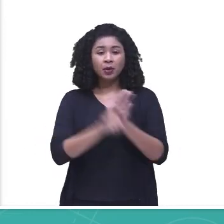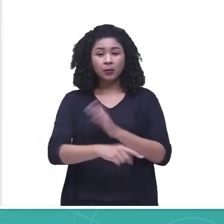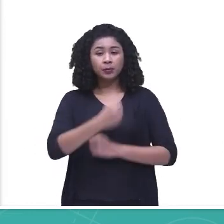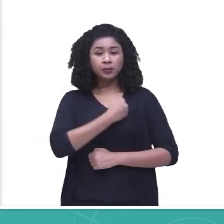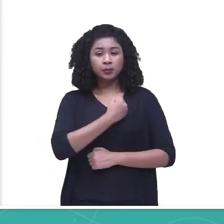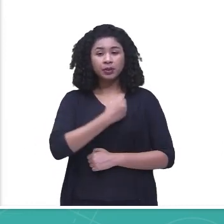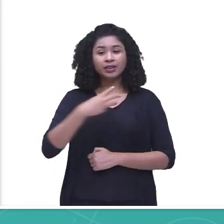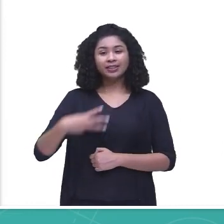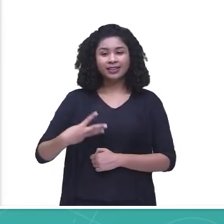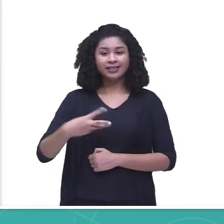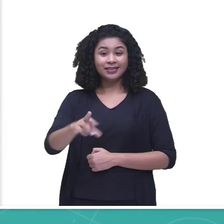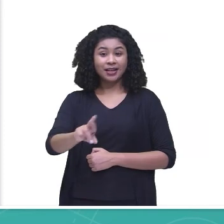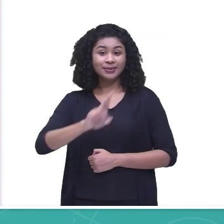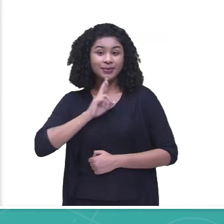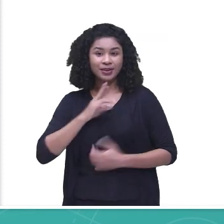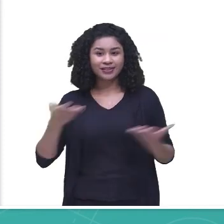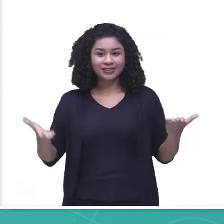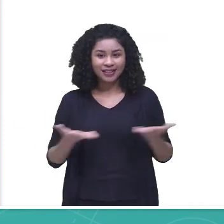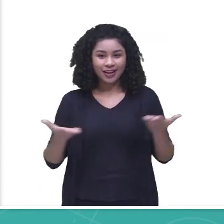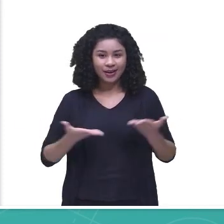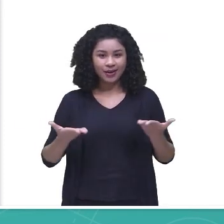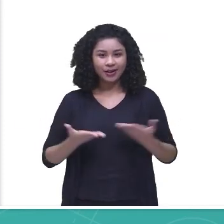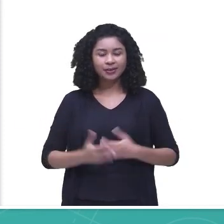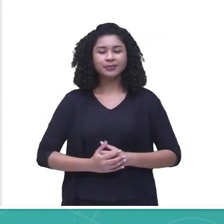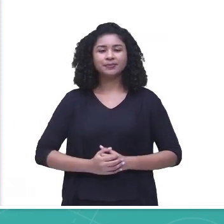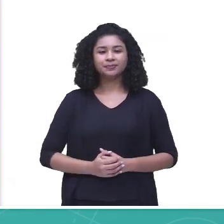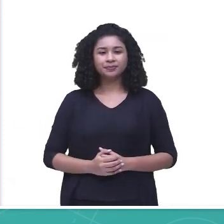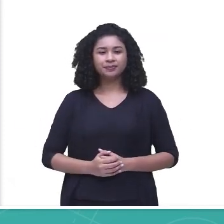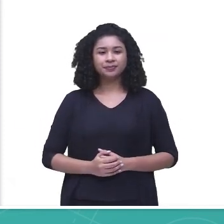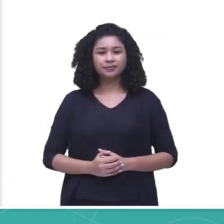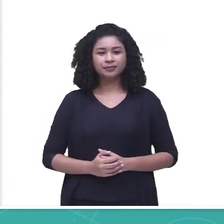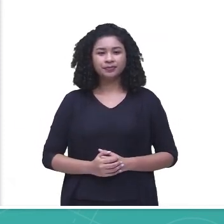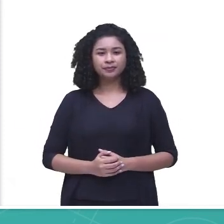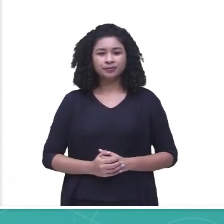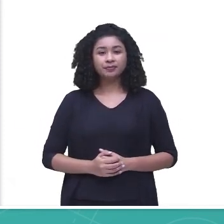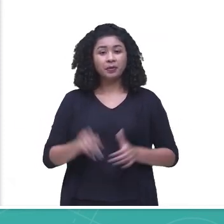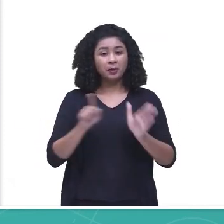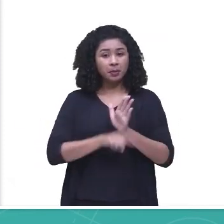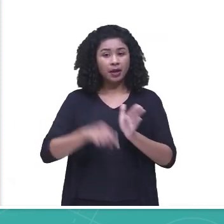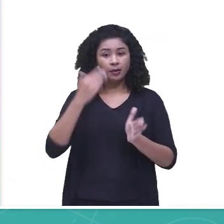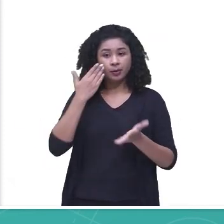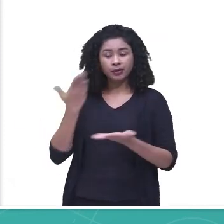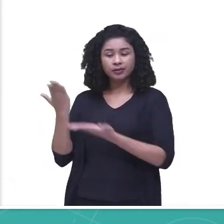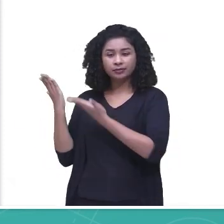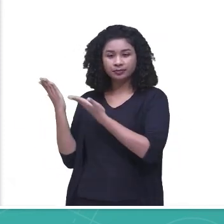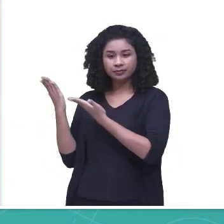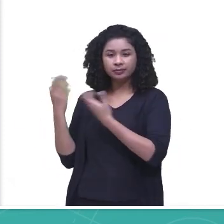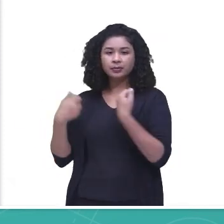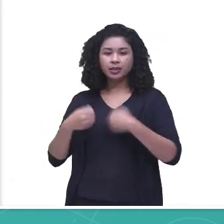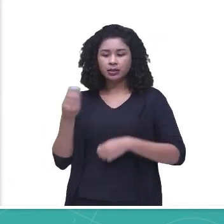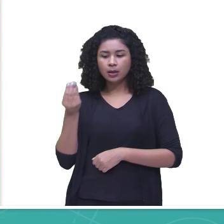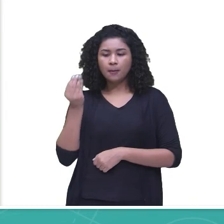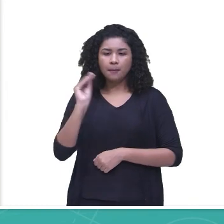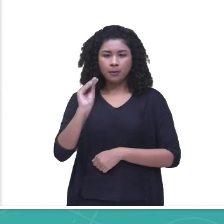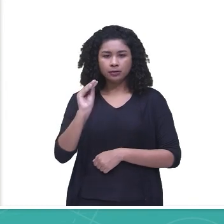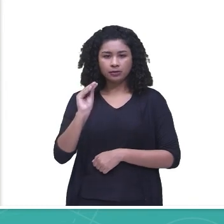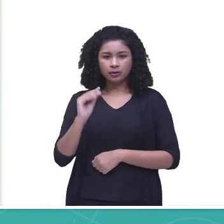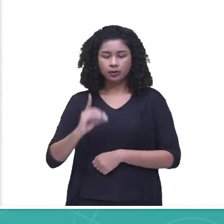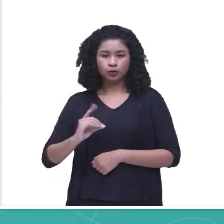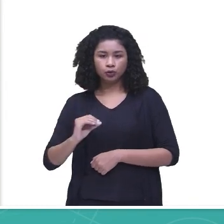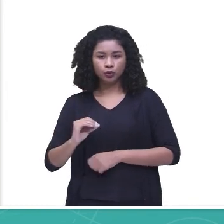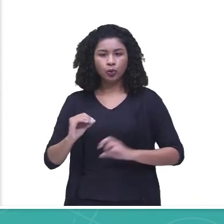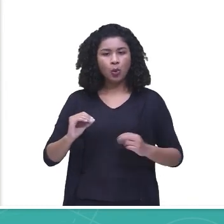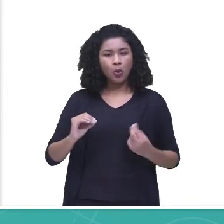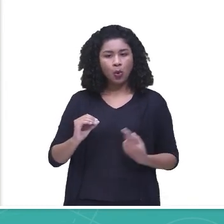3. Né? Lembrando que a 2 é uma resposta pessoal. Nós temos a pergunta, né? E vocês deveriam preencher com do e does, que